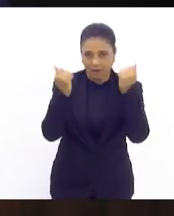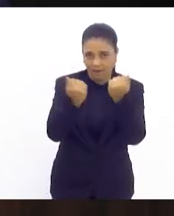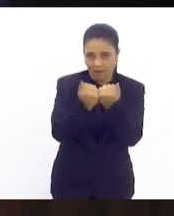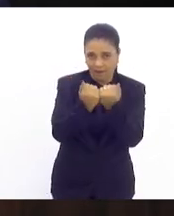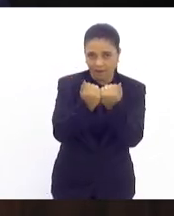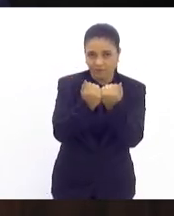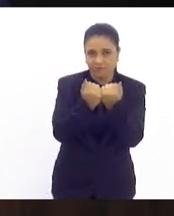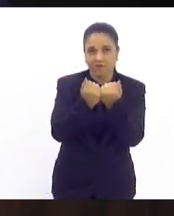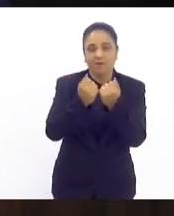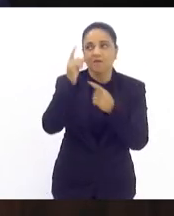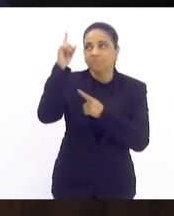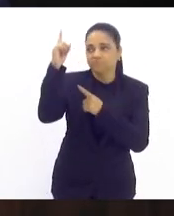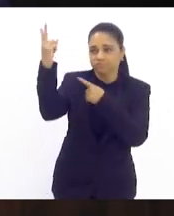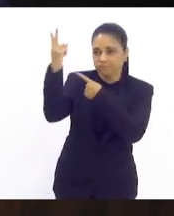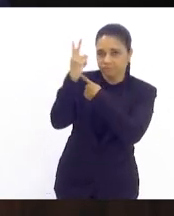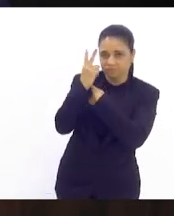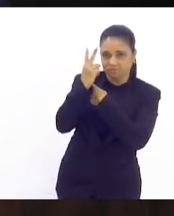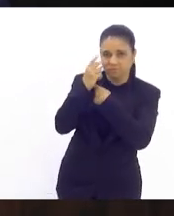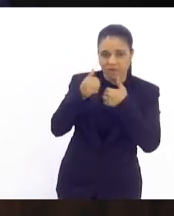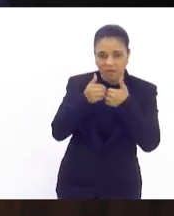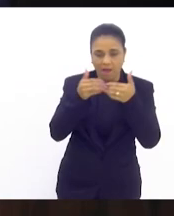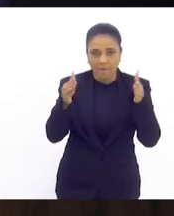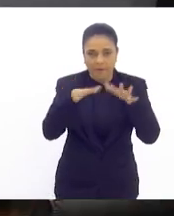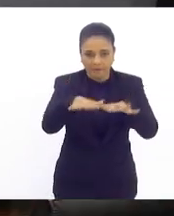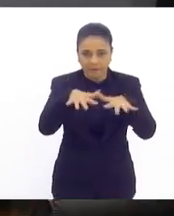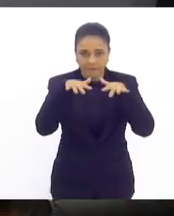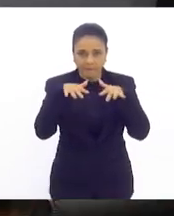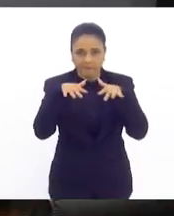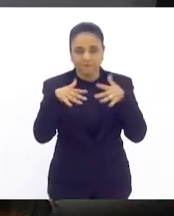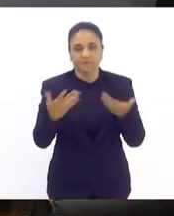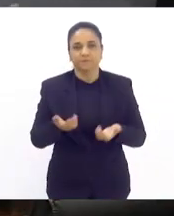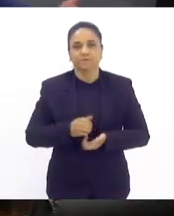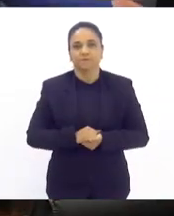sobre a proteção de Deus declara aberta sessão